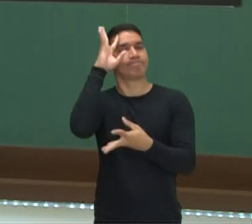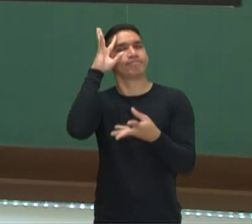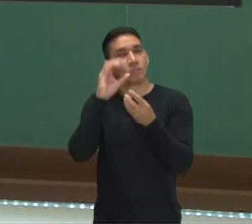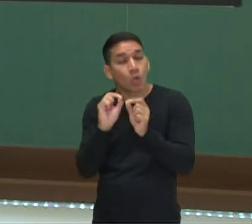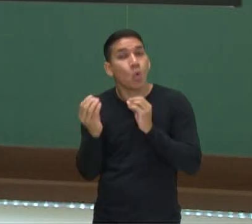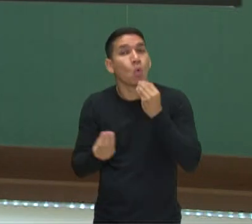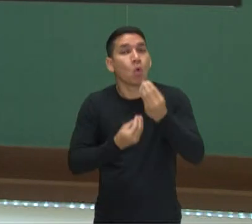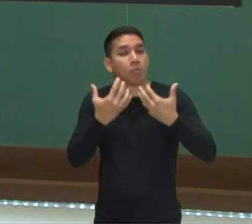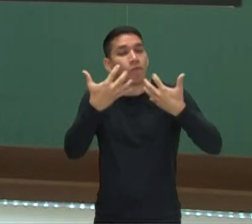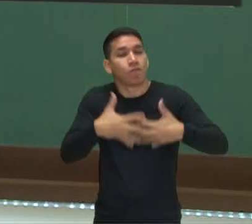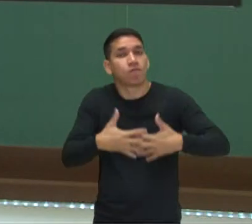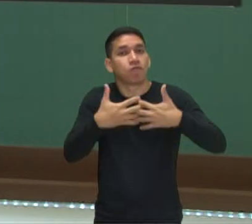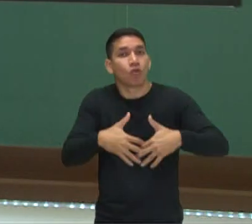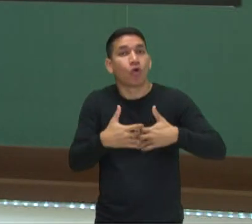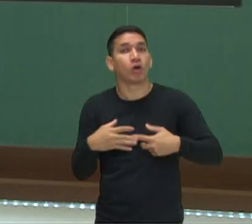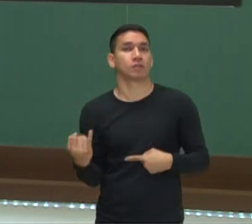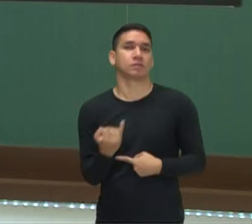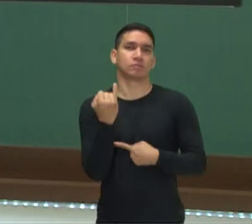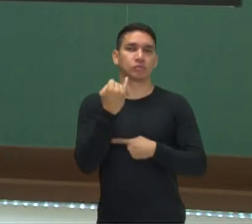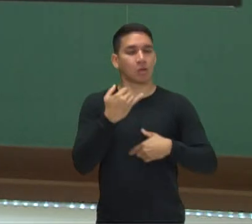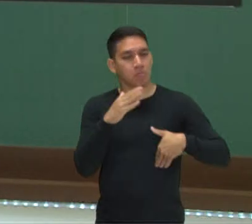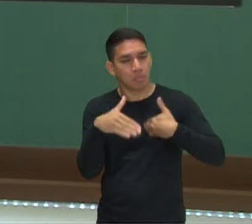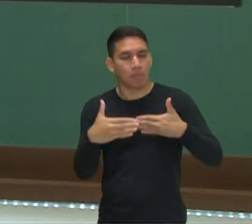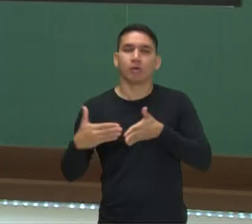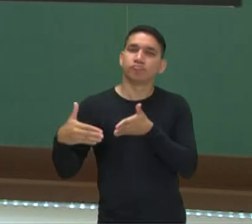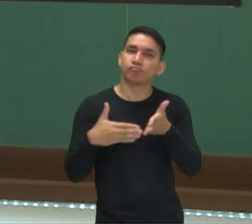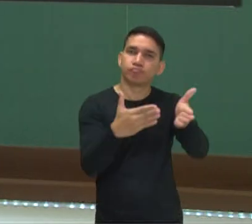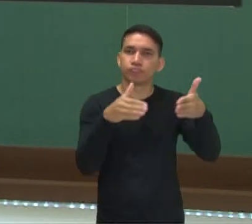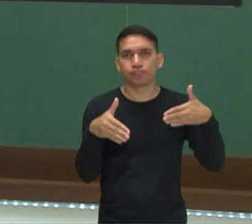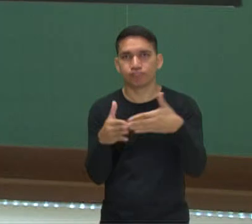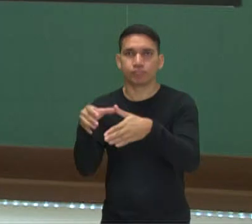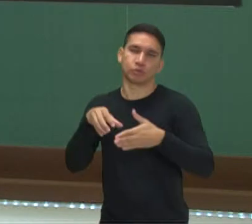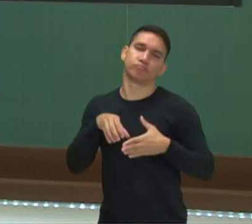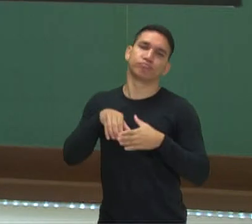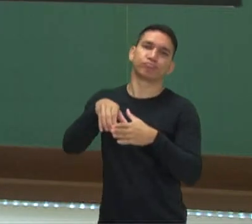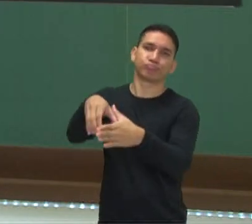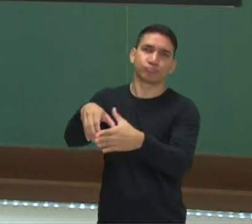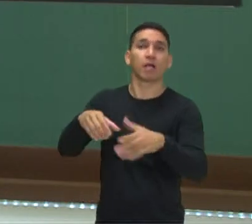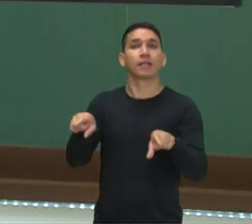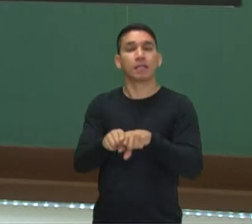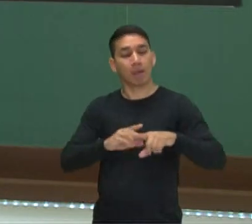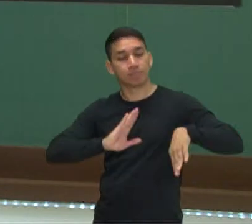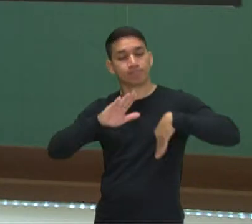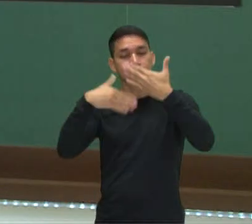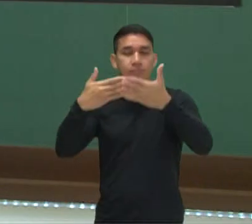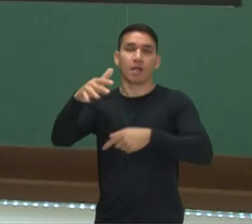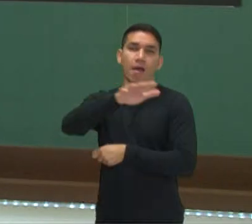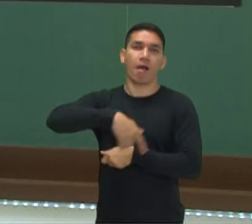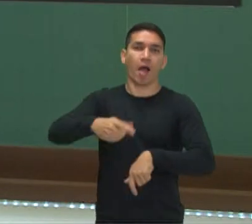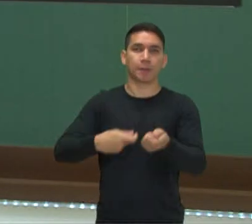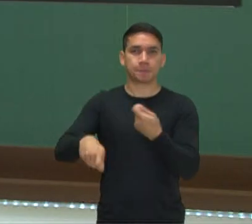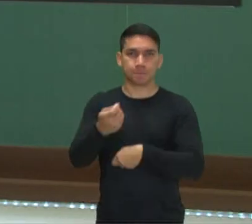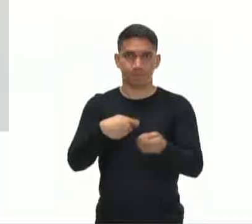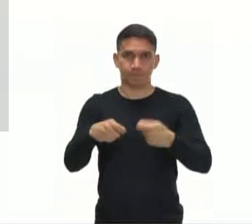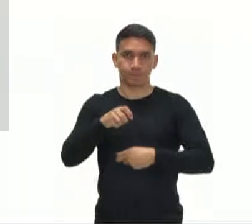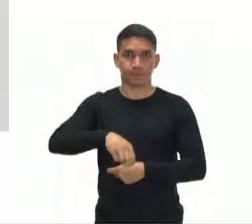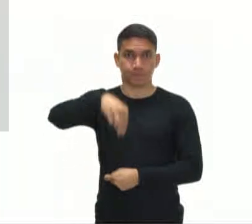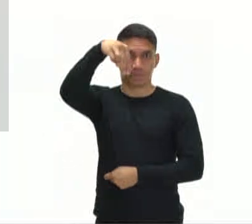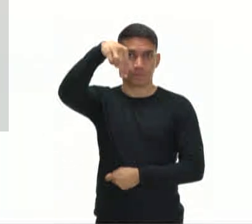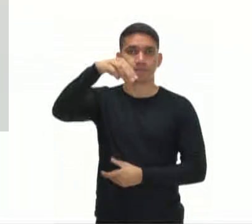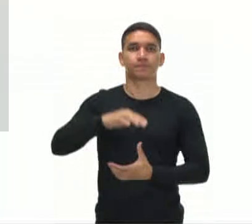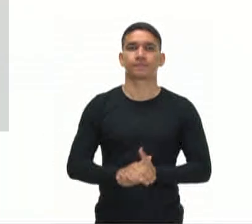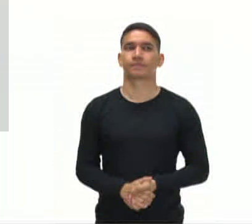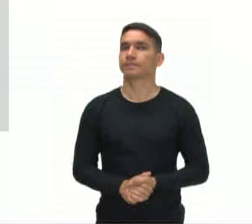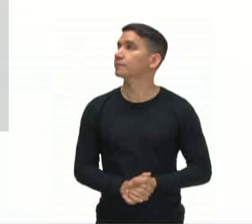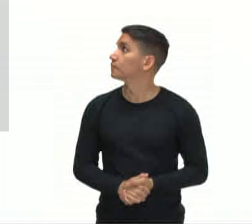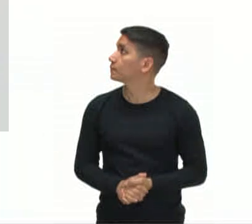da importância das hidrovias para a circulação, para o transporte, para o desenvolvimento econômico da região norte,